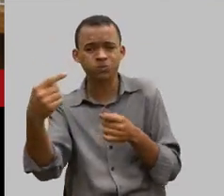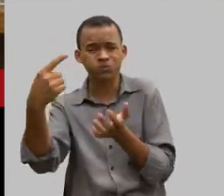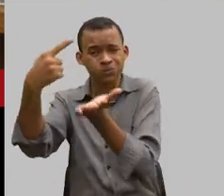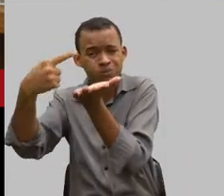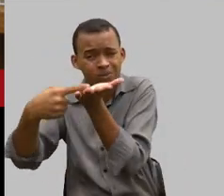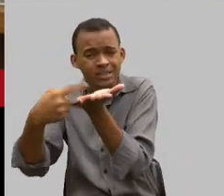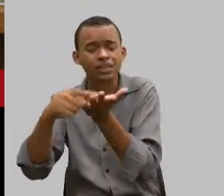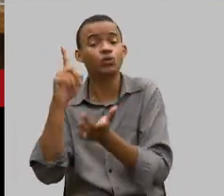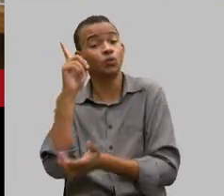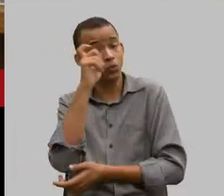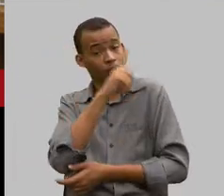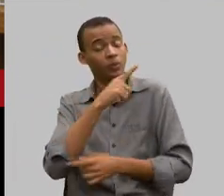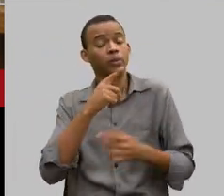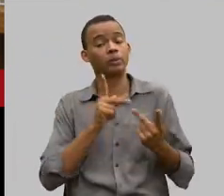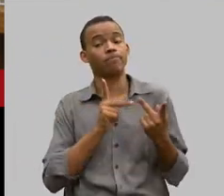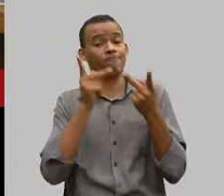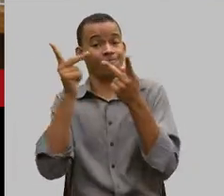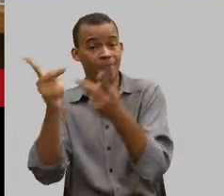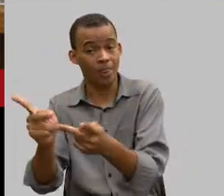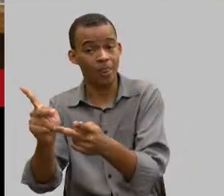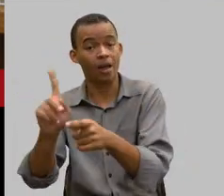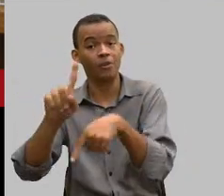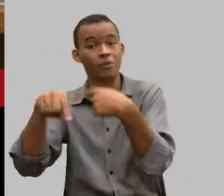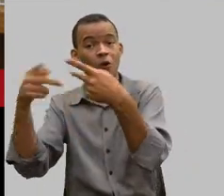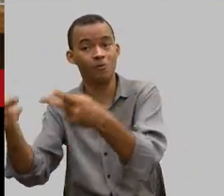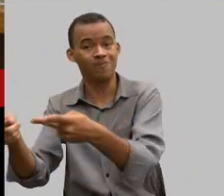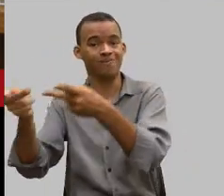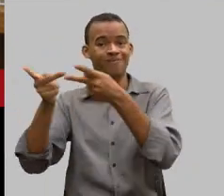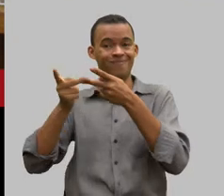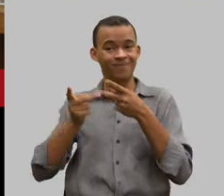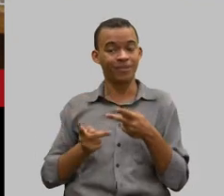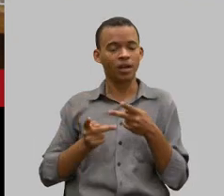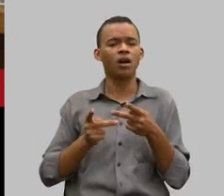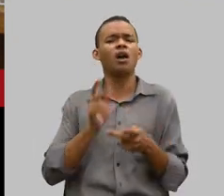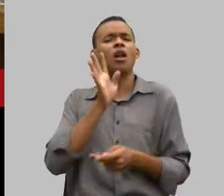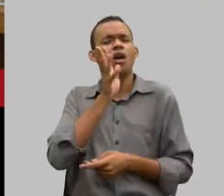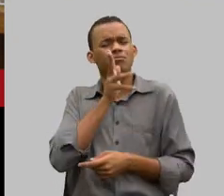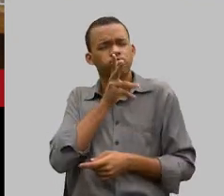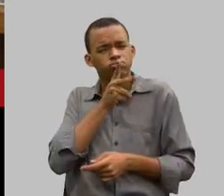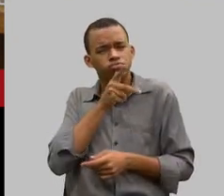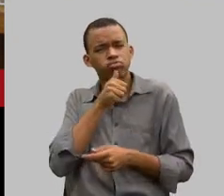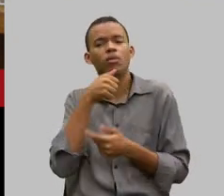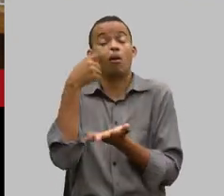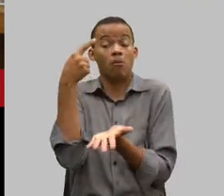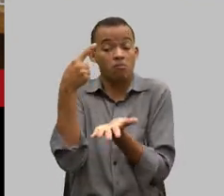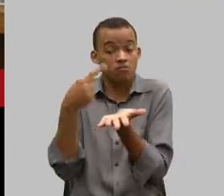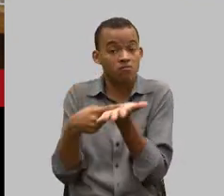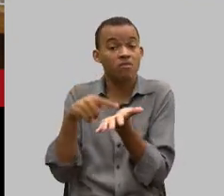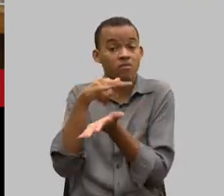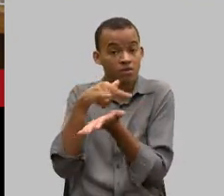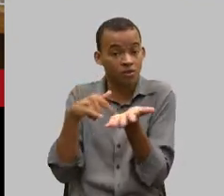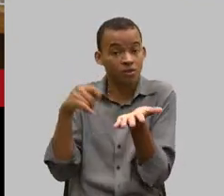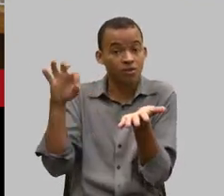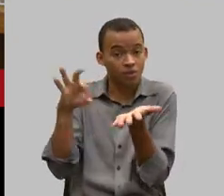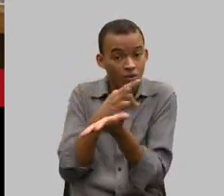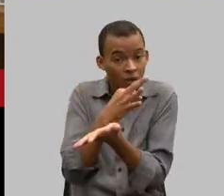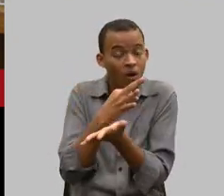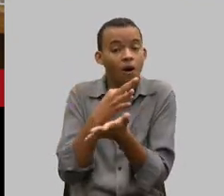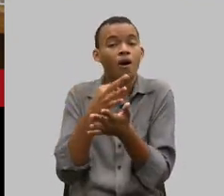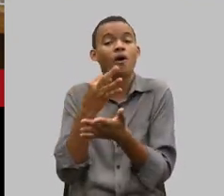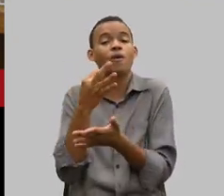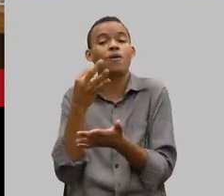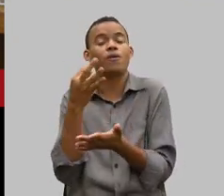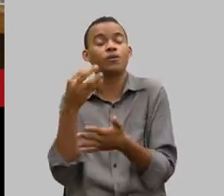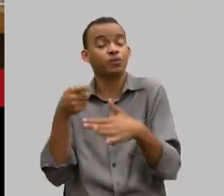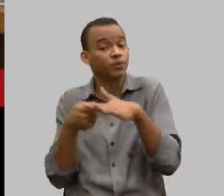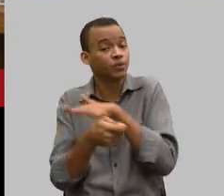a gente recebe visitas Até que a gente consiga assinar um acordo de investimento pro nosso estado